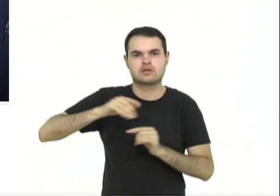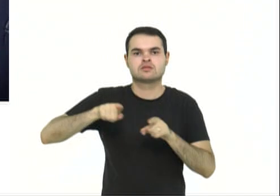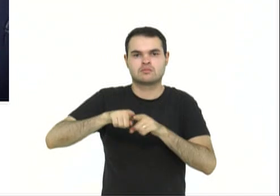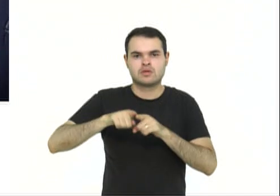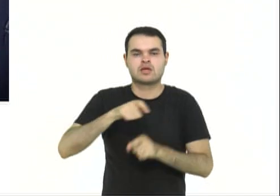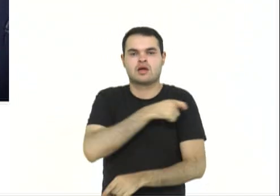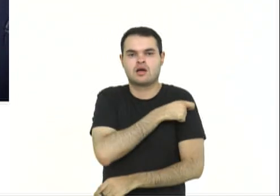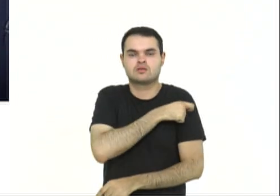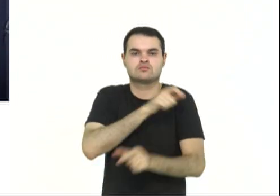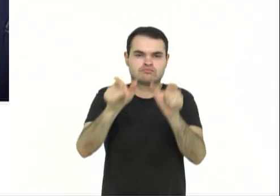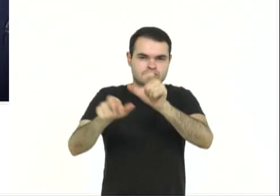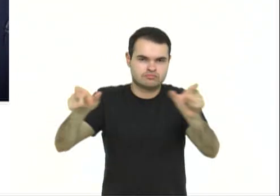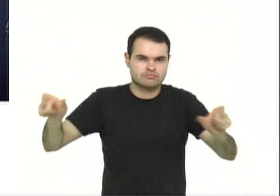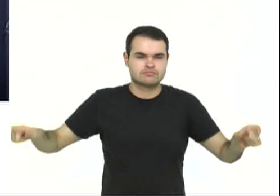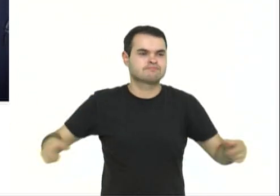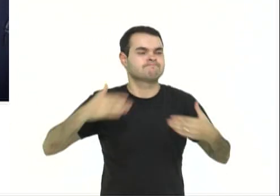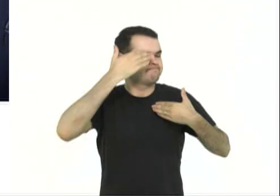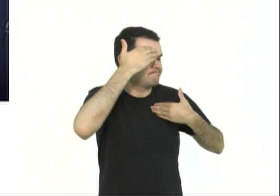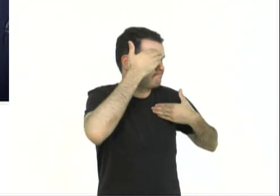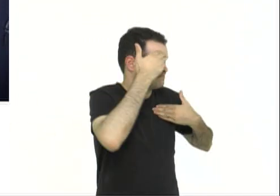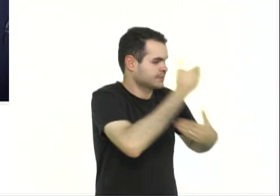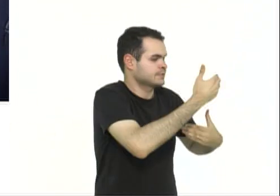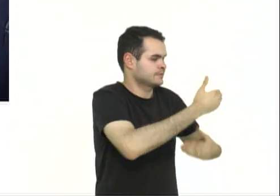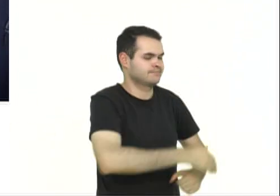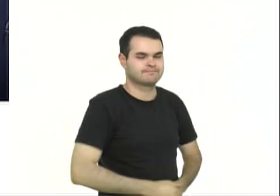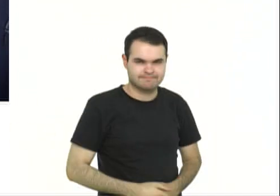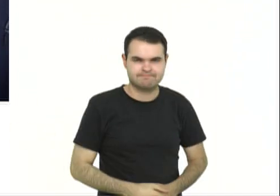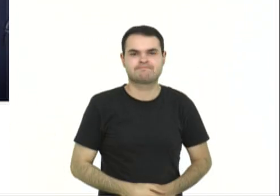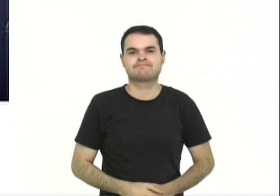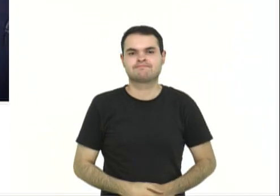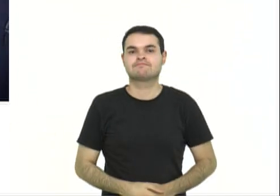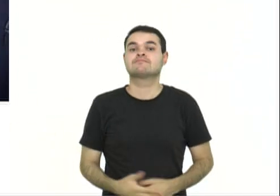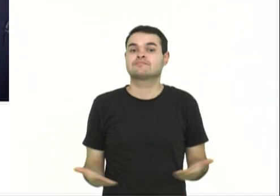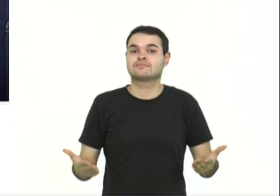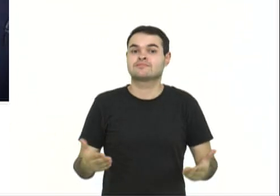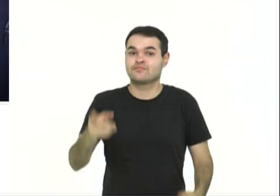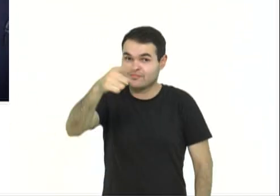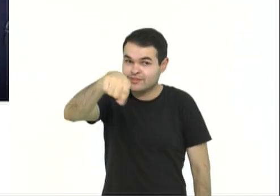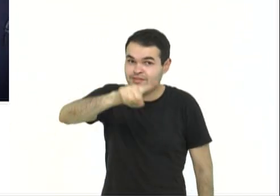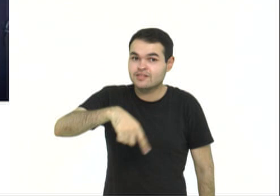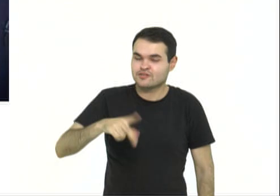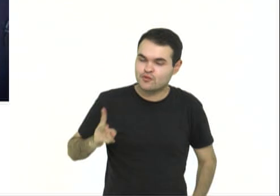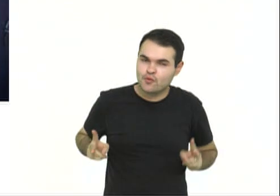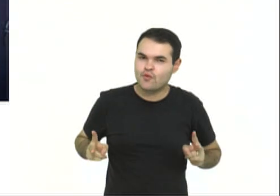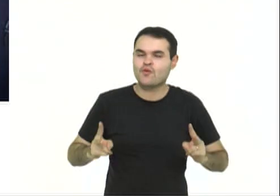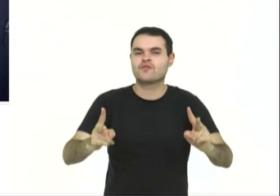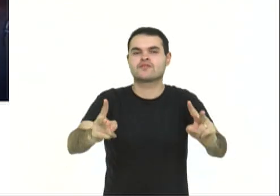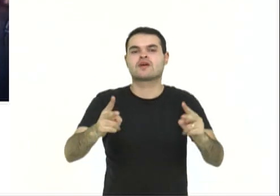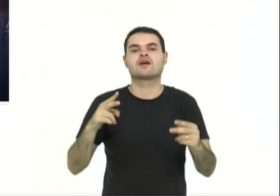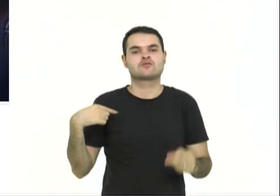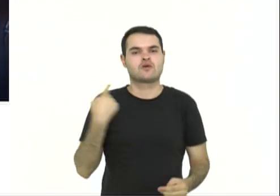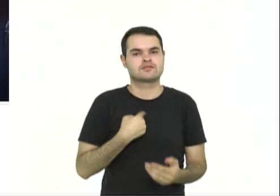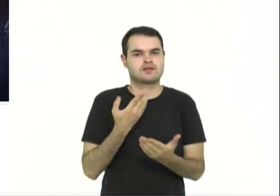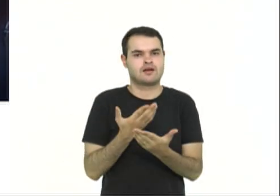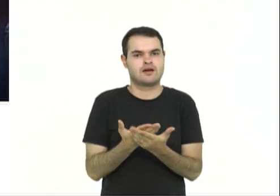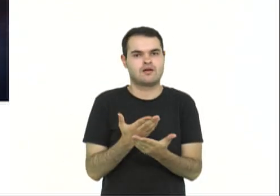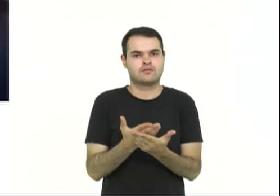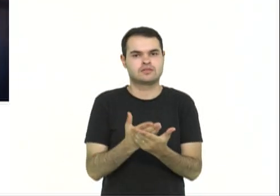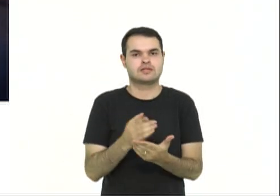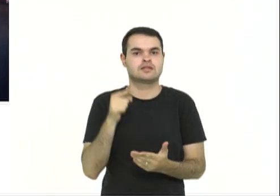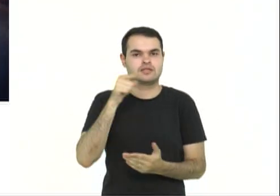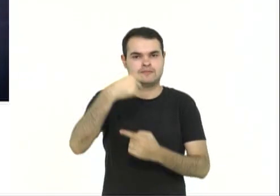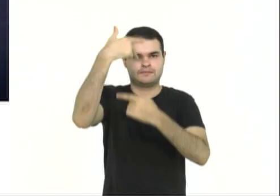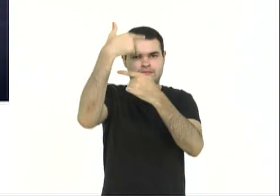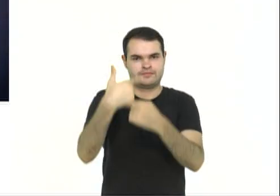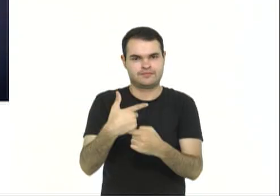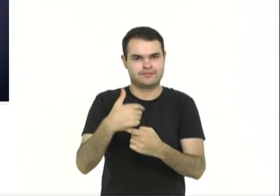nossos alunos aí, a gente agradece para você, tá bom? Obrigado. E aí, pessoal, nós continuamos a nossa aula aí no estúdio